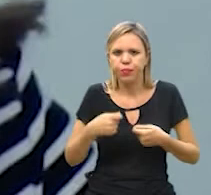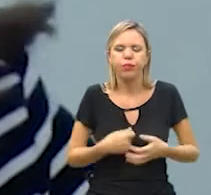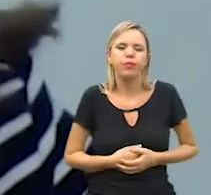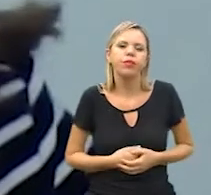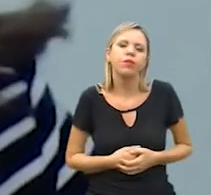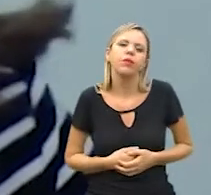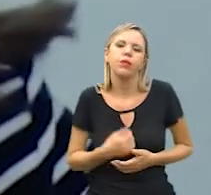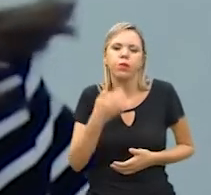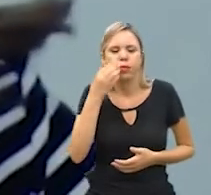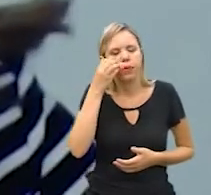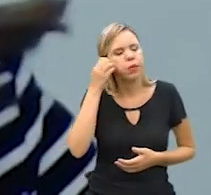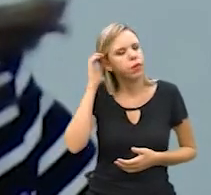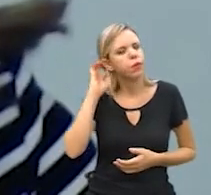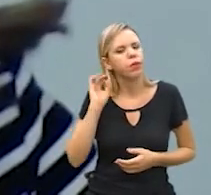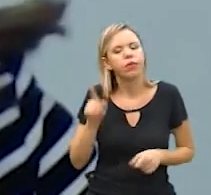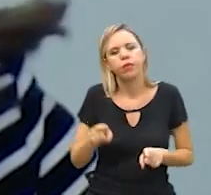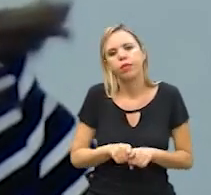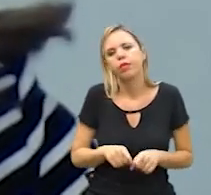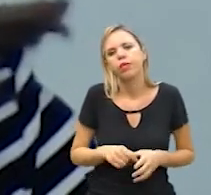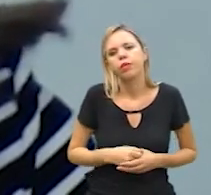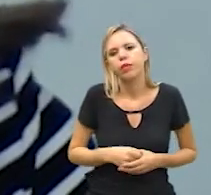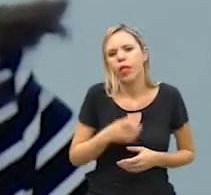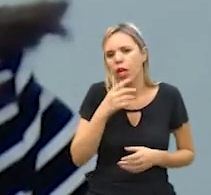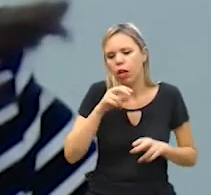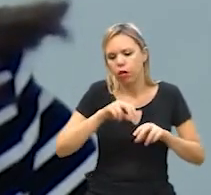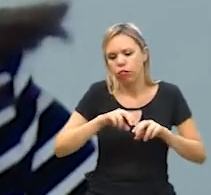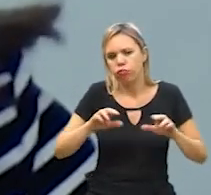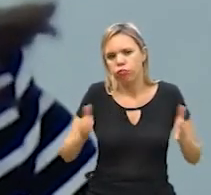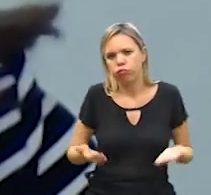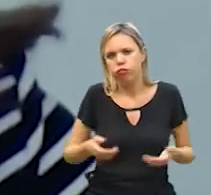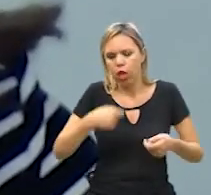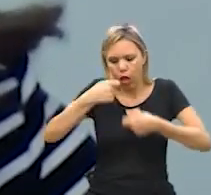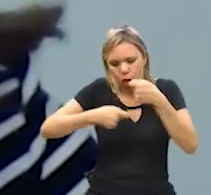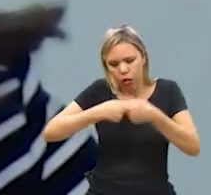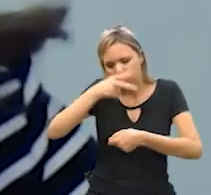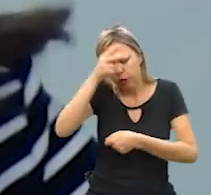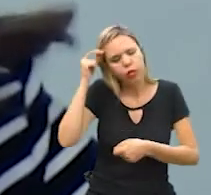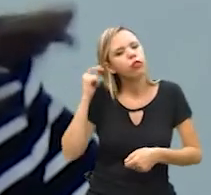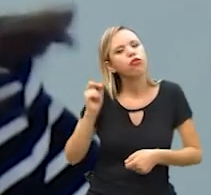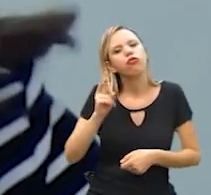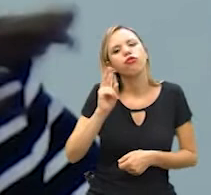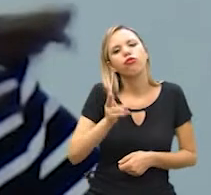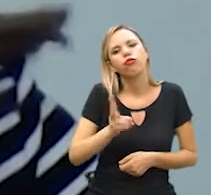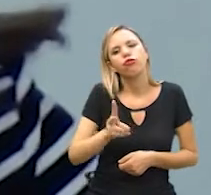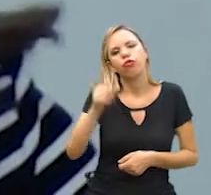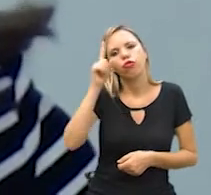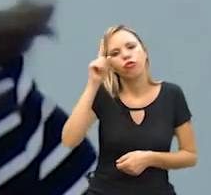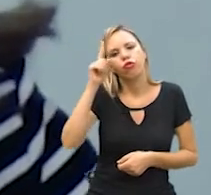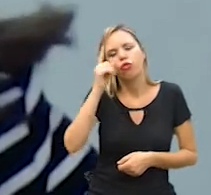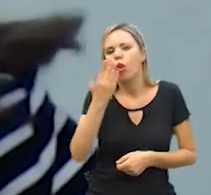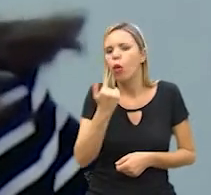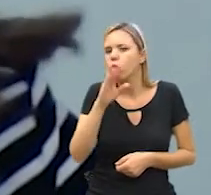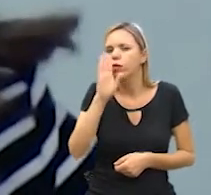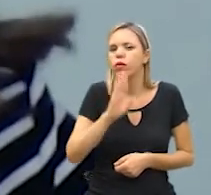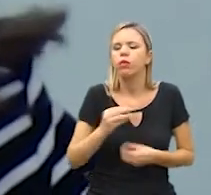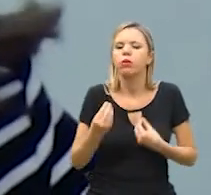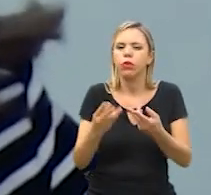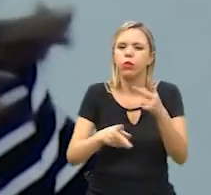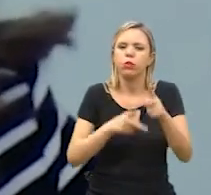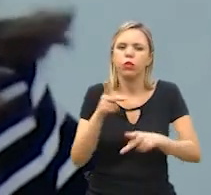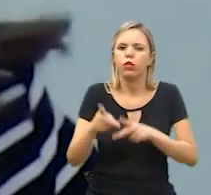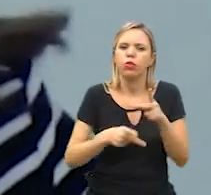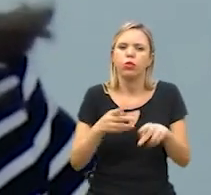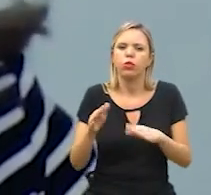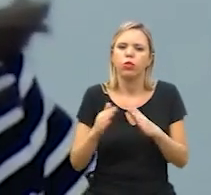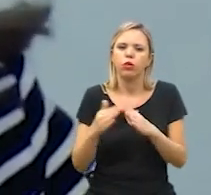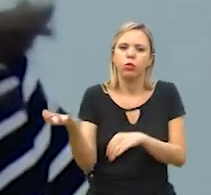se alimentar. Há ainda a questão do refeitório municipal, que nós fornecemos diariamente